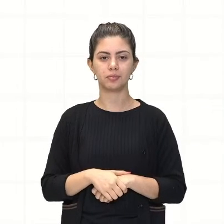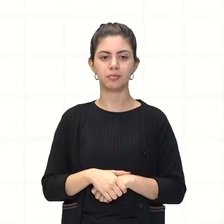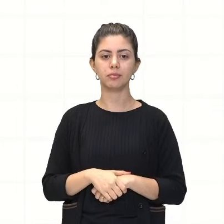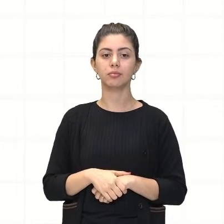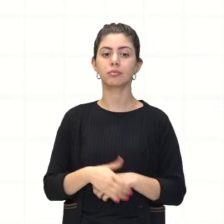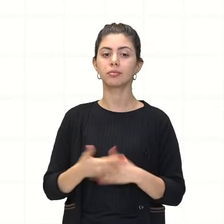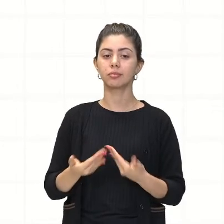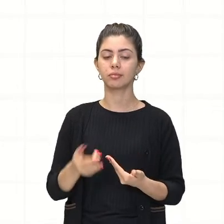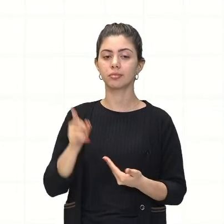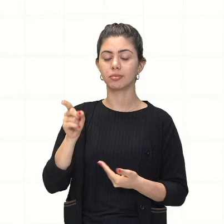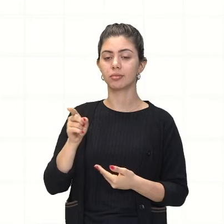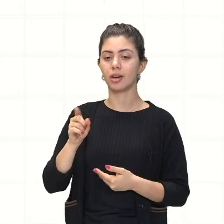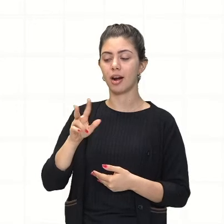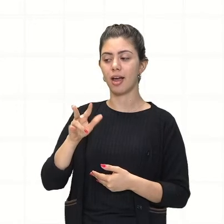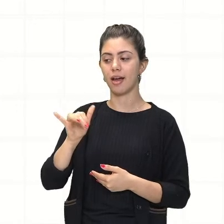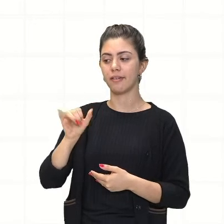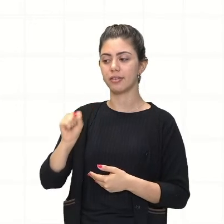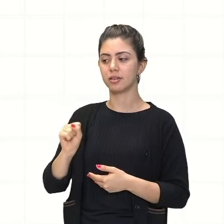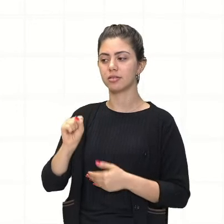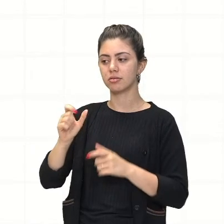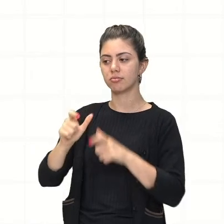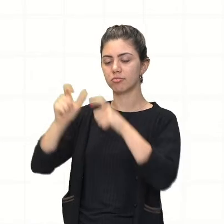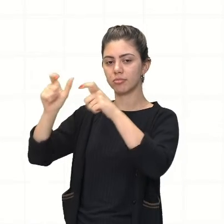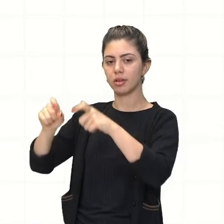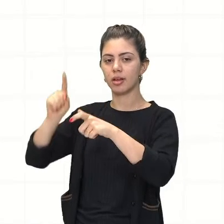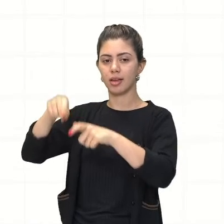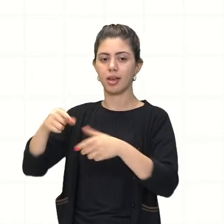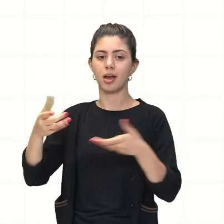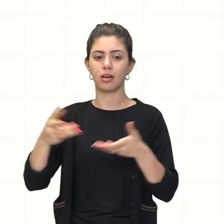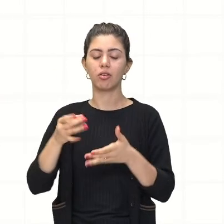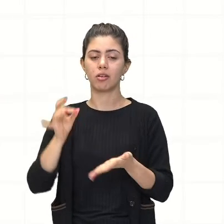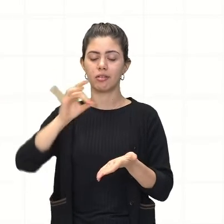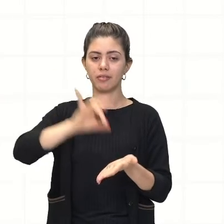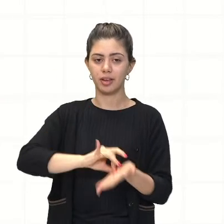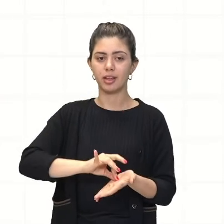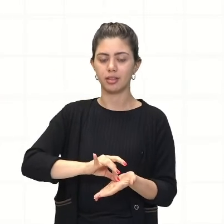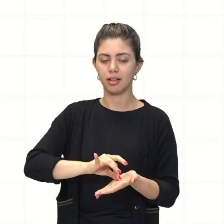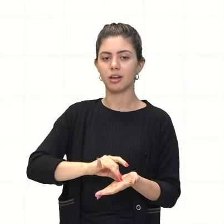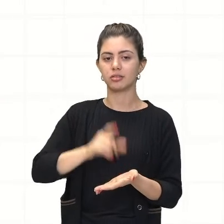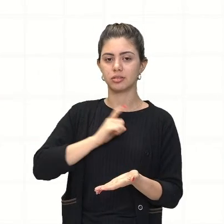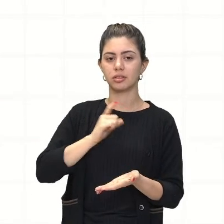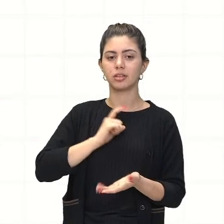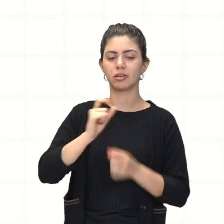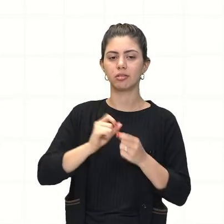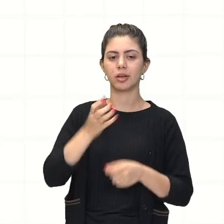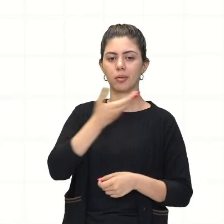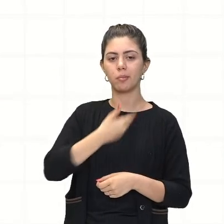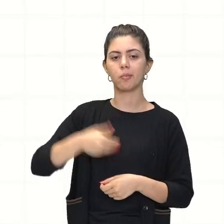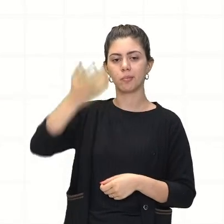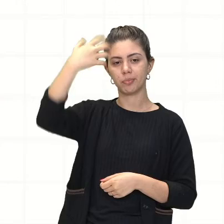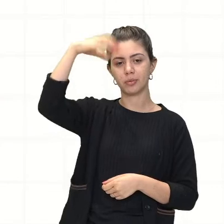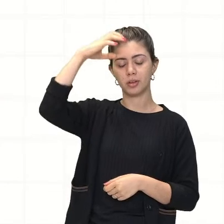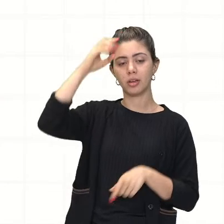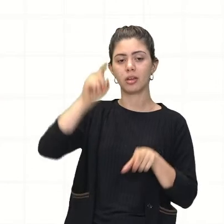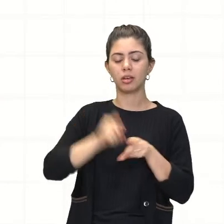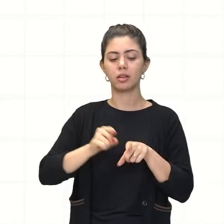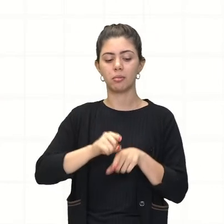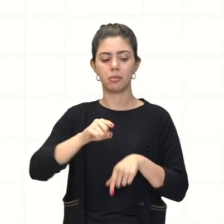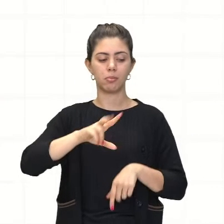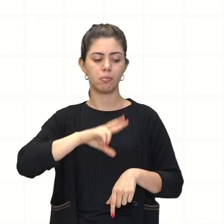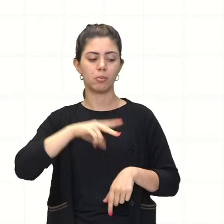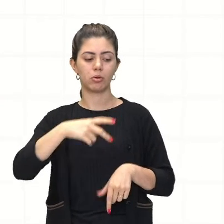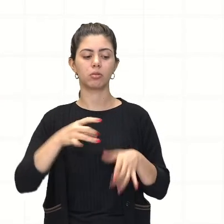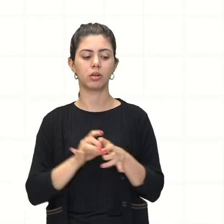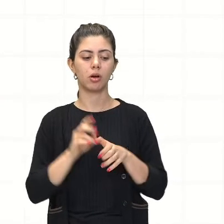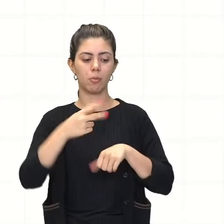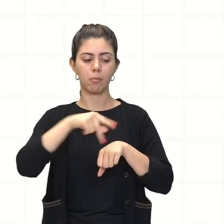Ela contribuiu para a consolidação da monarquia portuguesa e a afirmação da autonomia de Portugal.